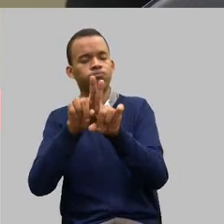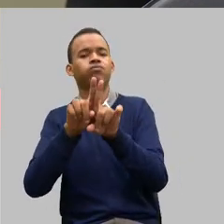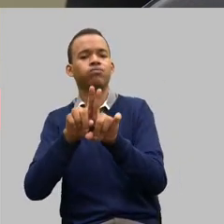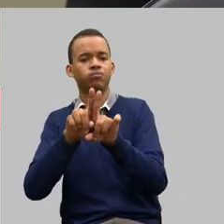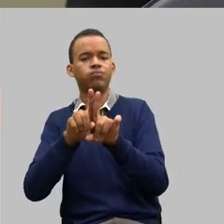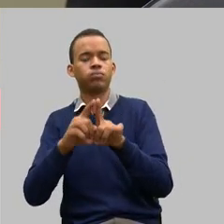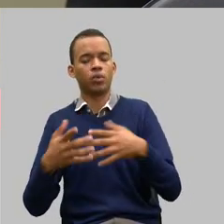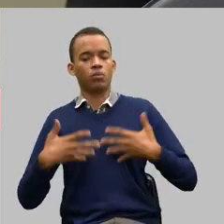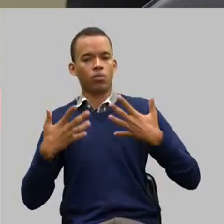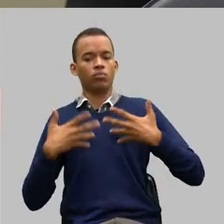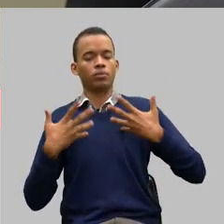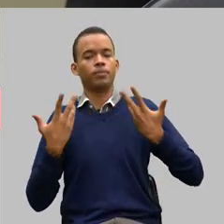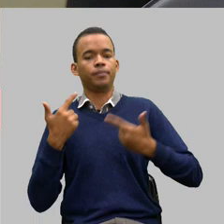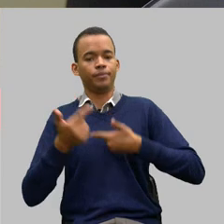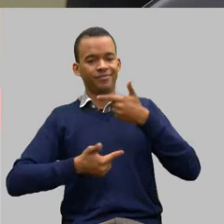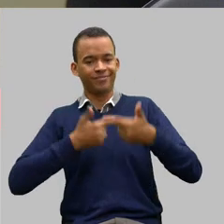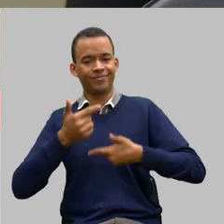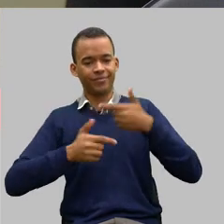Gerais